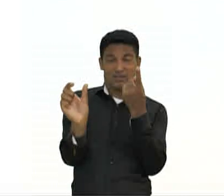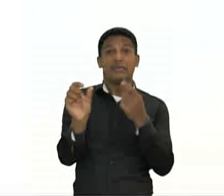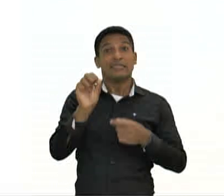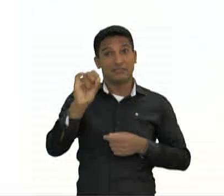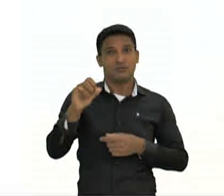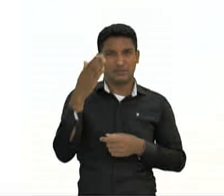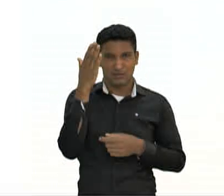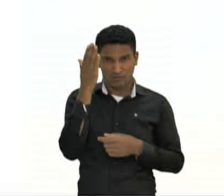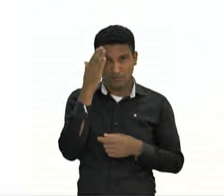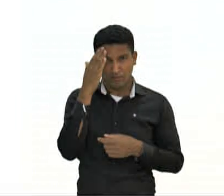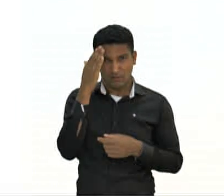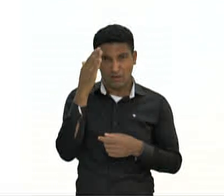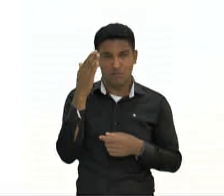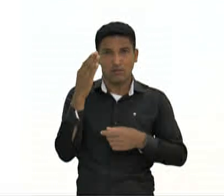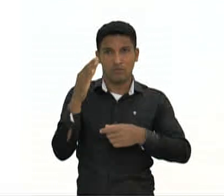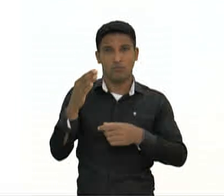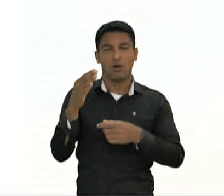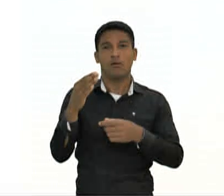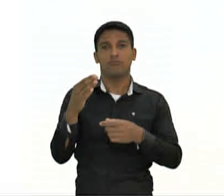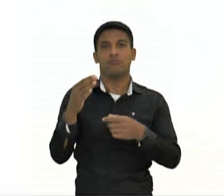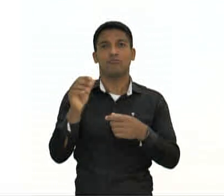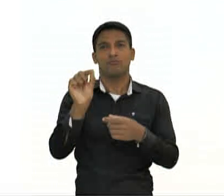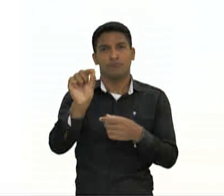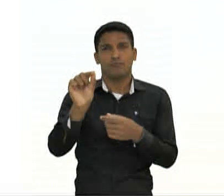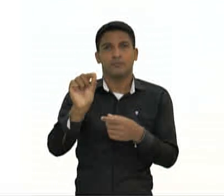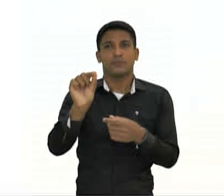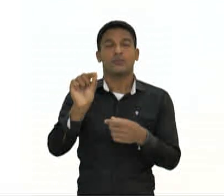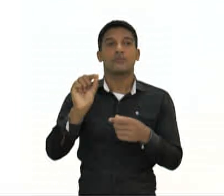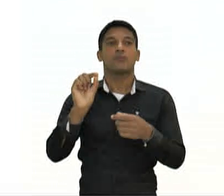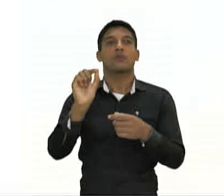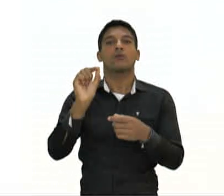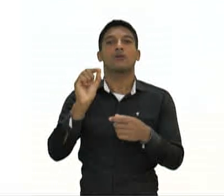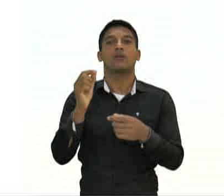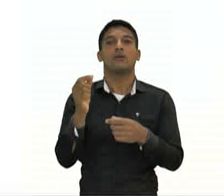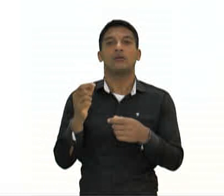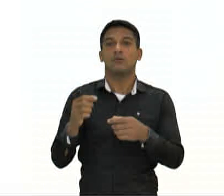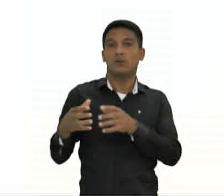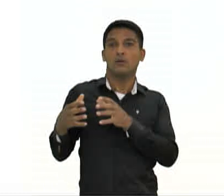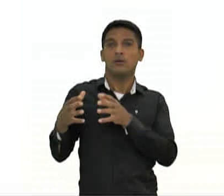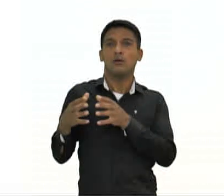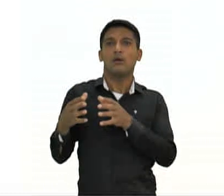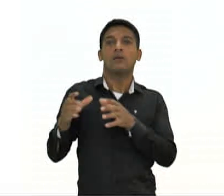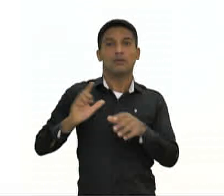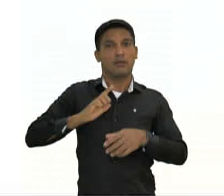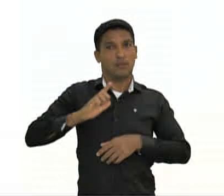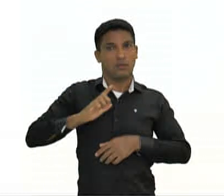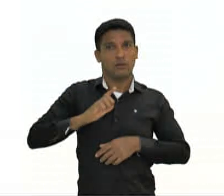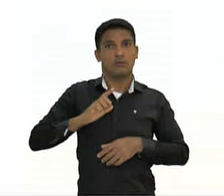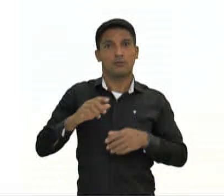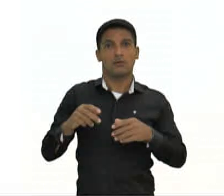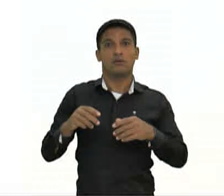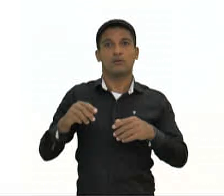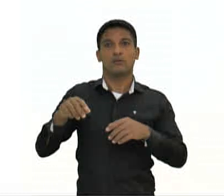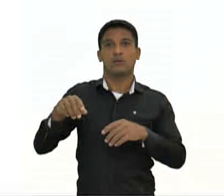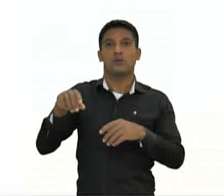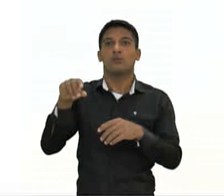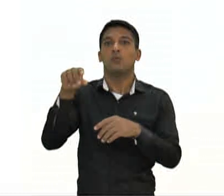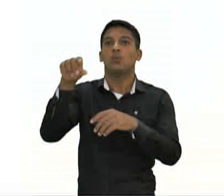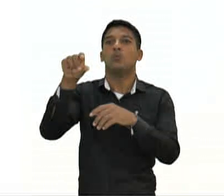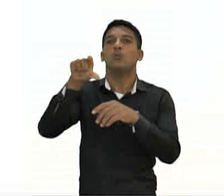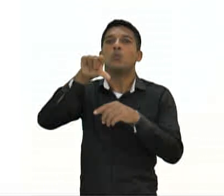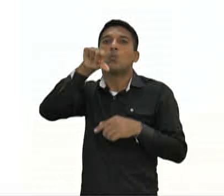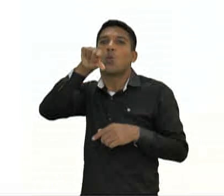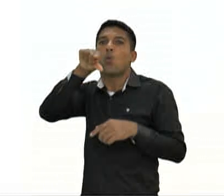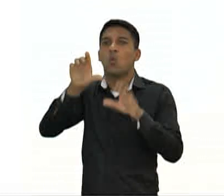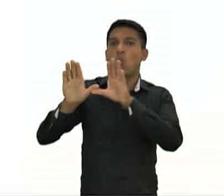sociais e marcar a gente lá, tá? Do Jurássico Superior da Alemanha, possuírem pelos e fibras. A endotermia